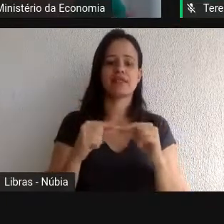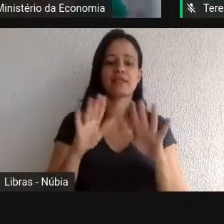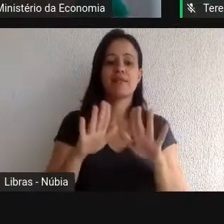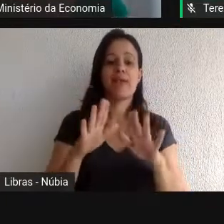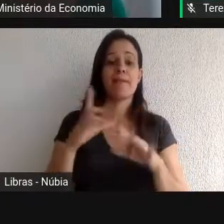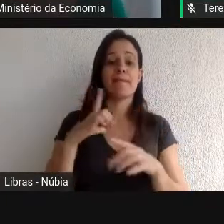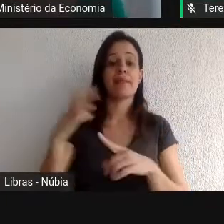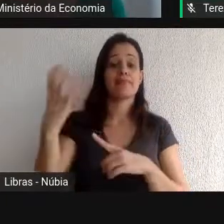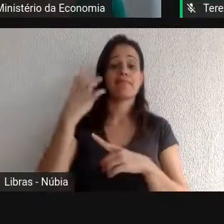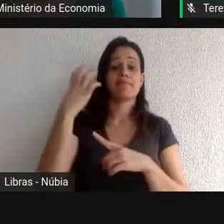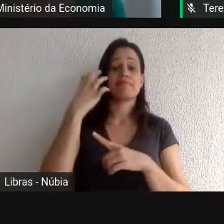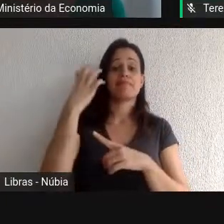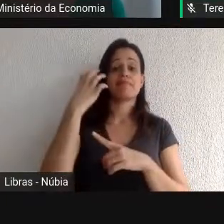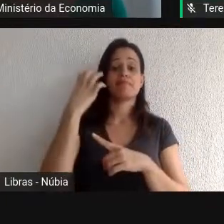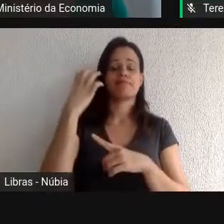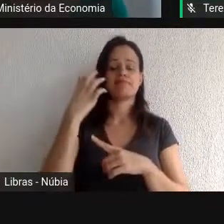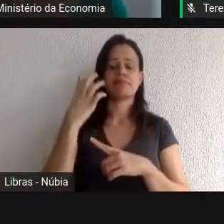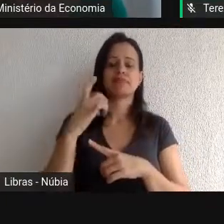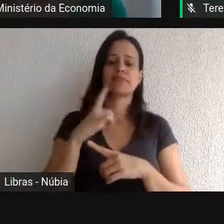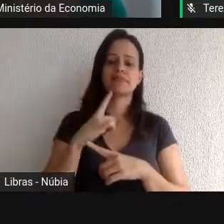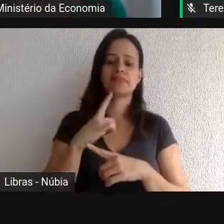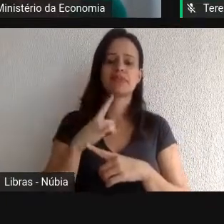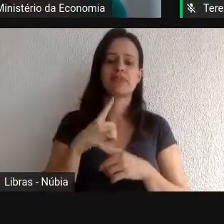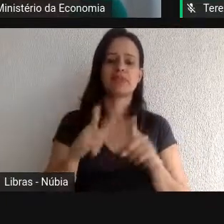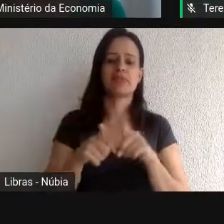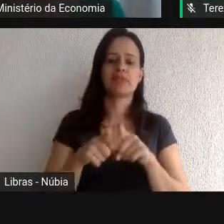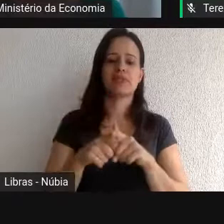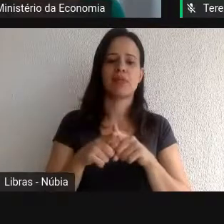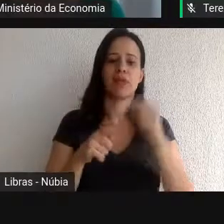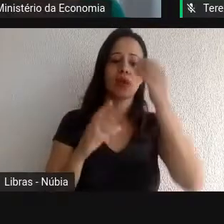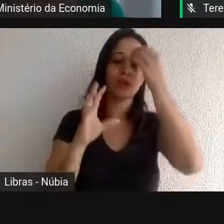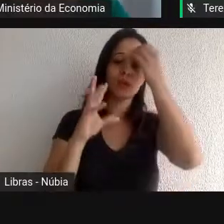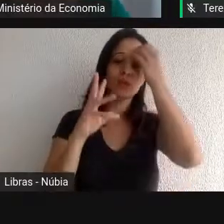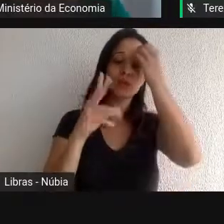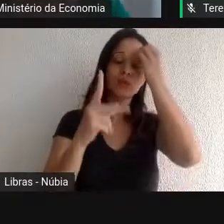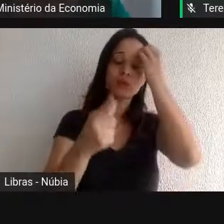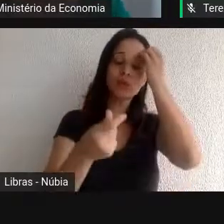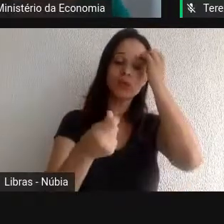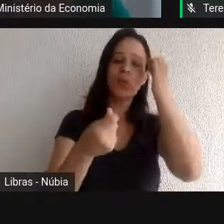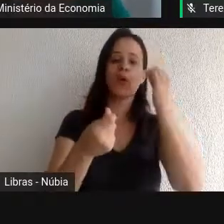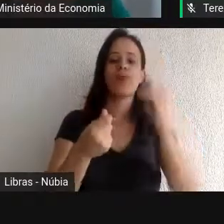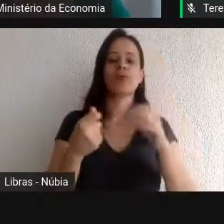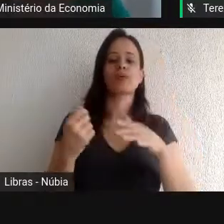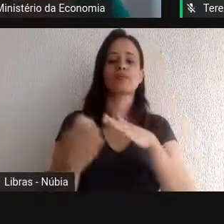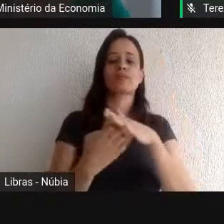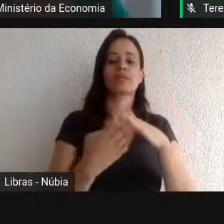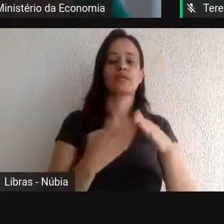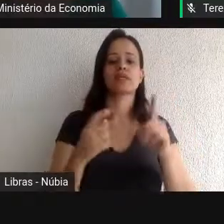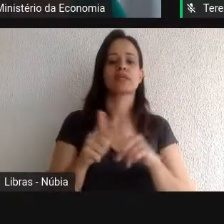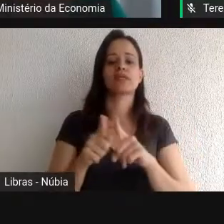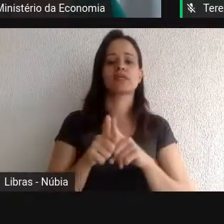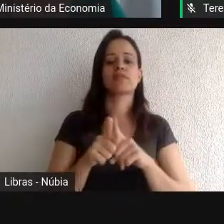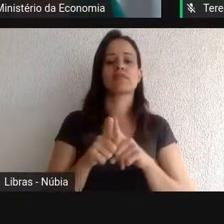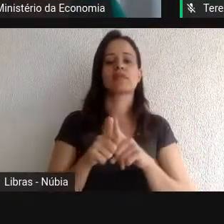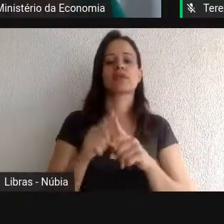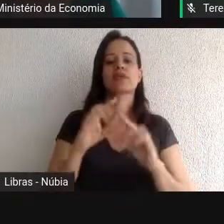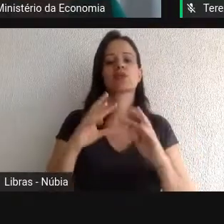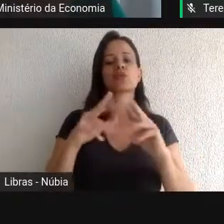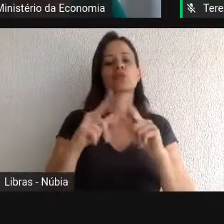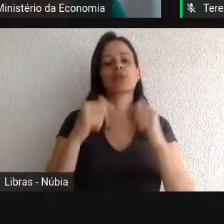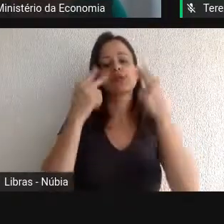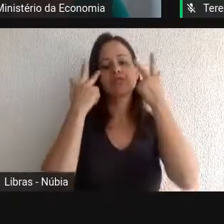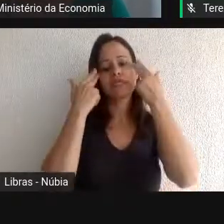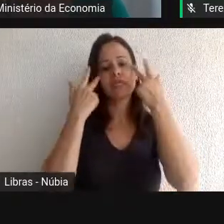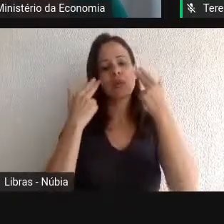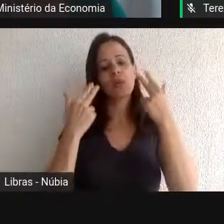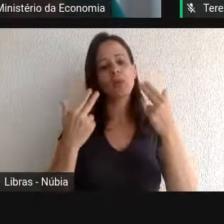pressão tem uma certa blindagem. Então, de todos os empreendimentos, principalmente os que estão na carteira do PP, eu deixaria todos tranquilos em